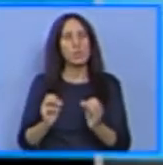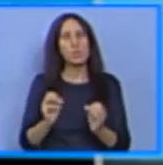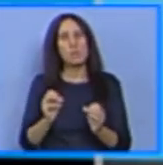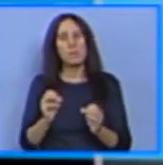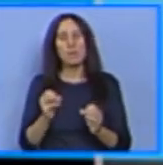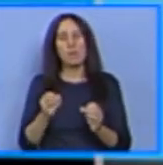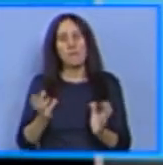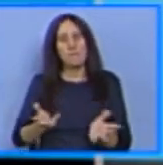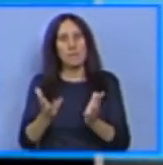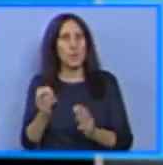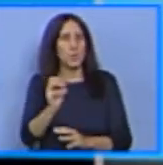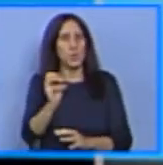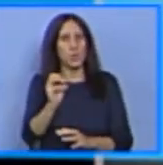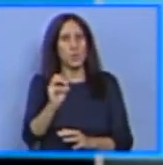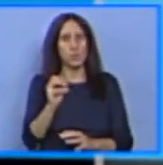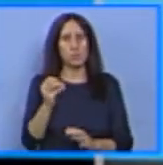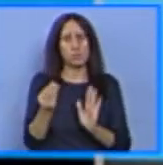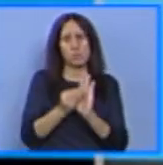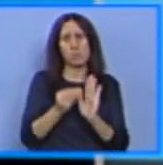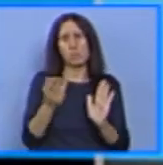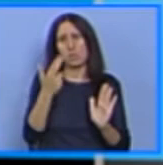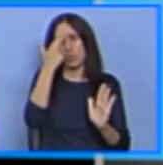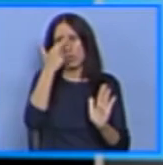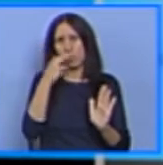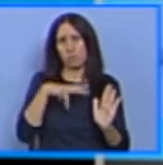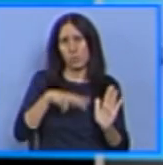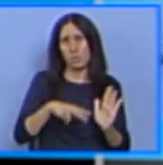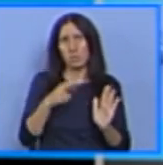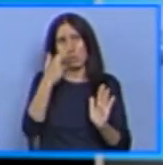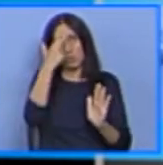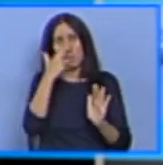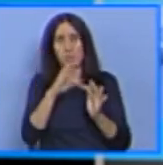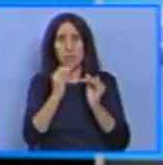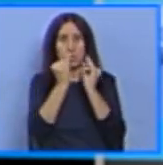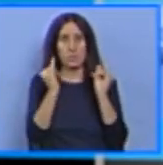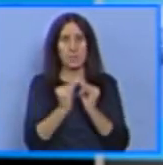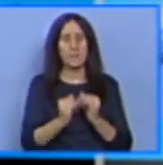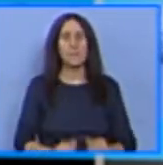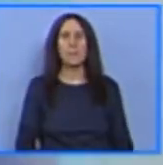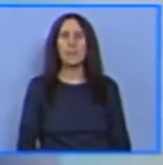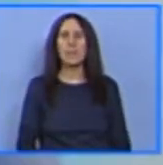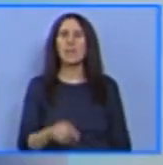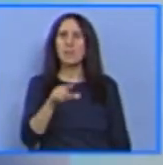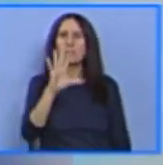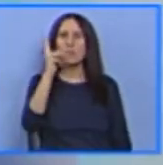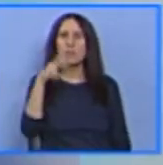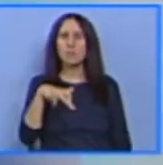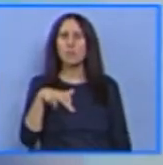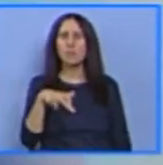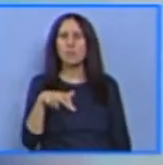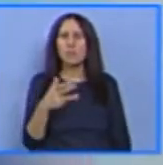conta na história portuguesa e na história mais internacional. Este é um acontecimento que extravasa